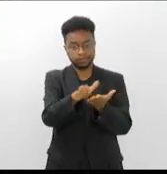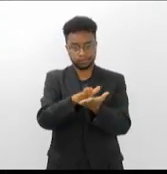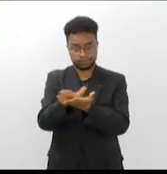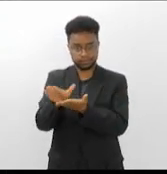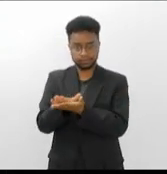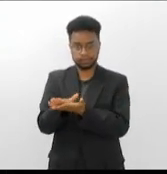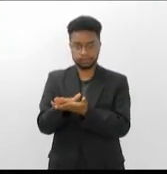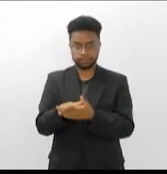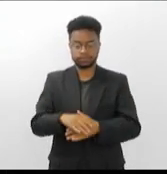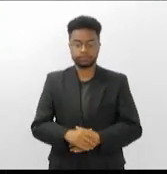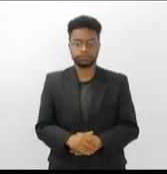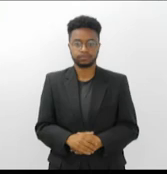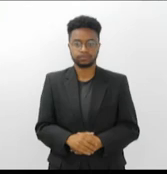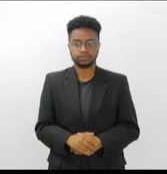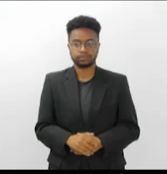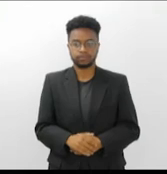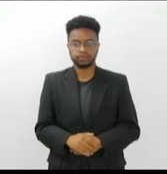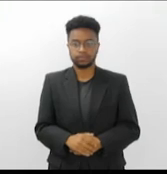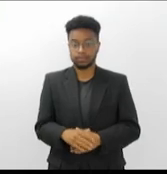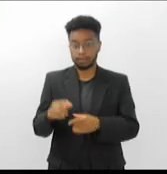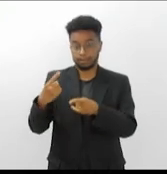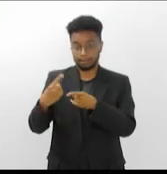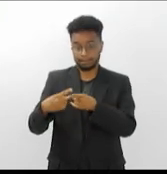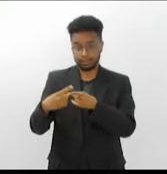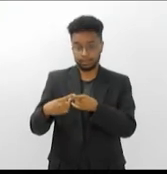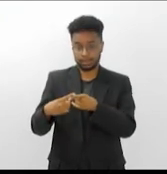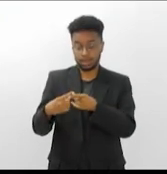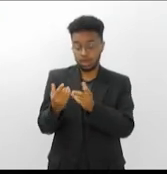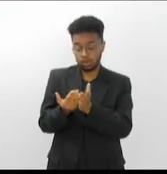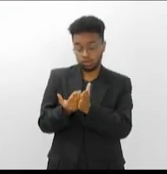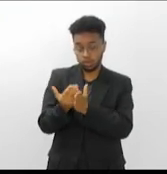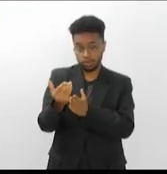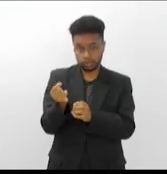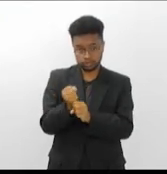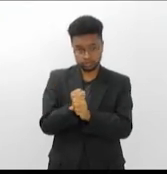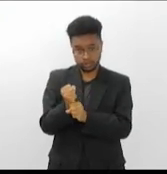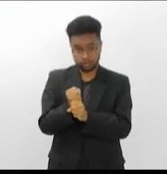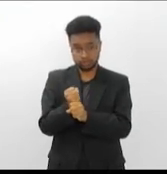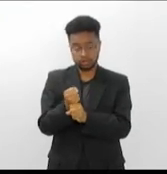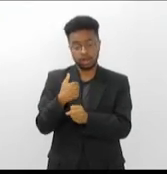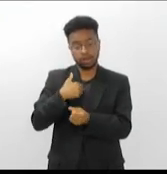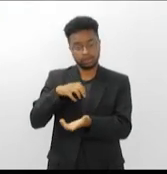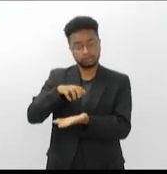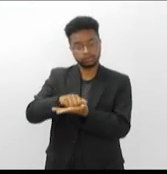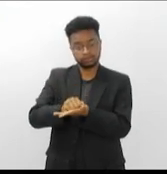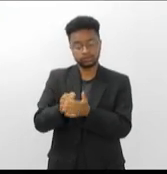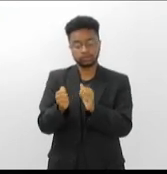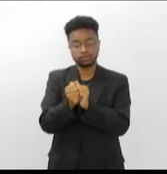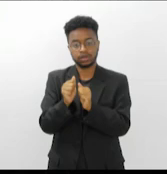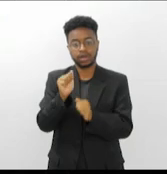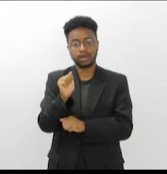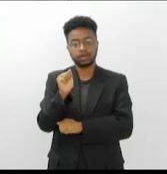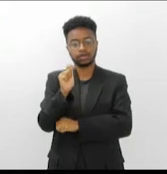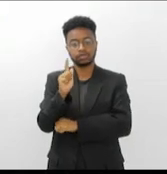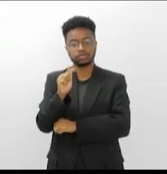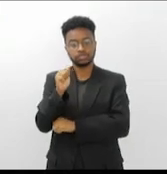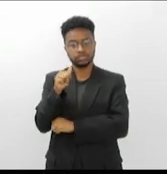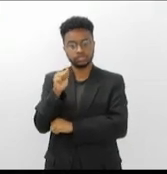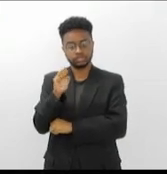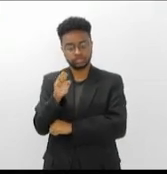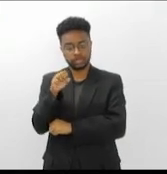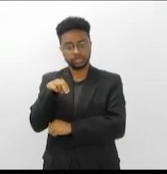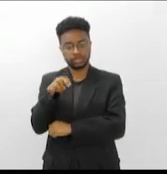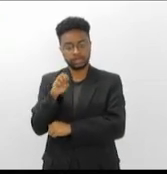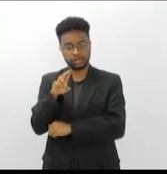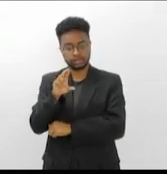quê? No início desse ano, eu agendei com a Agenersa uma visita a Santo Aleixo